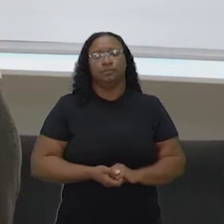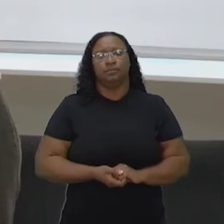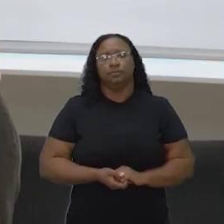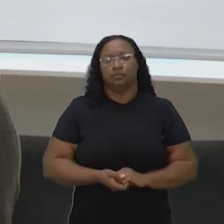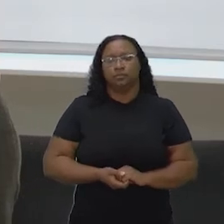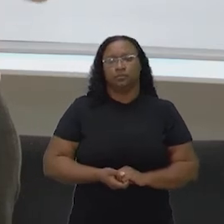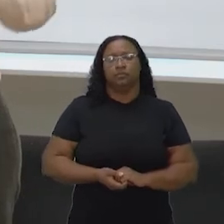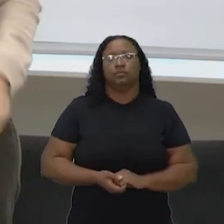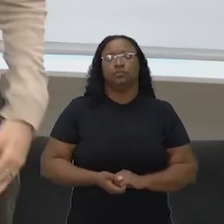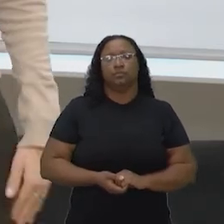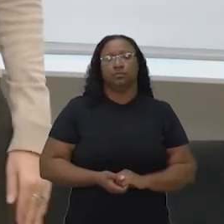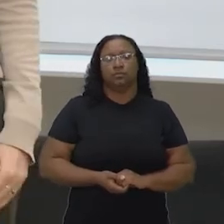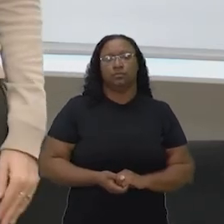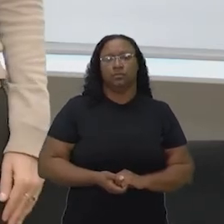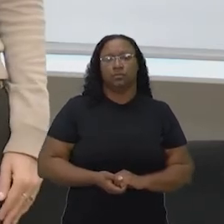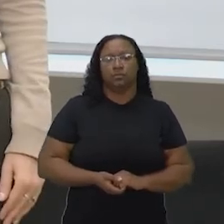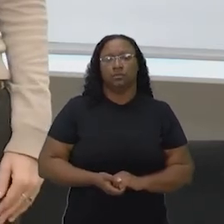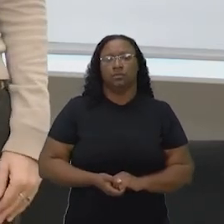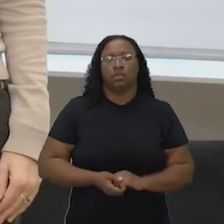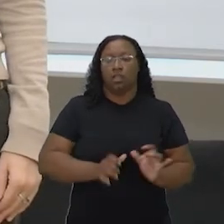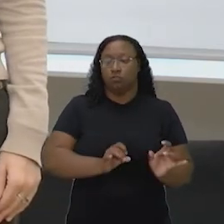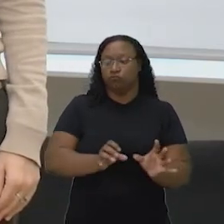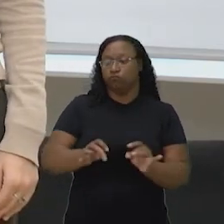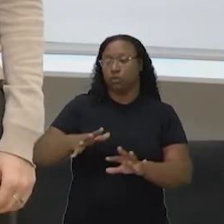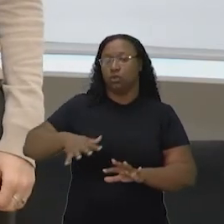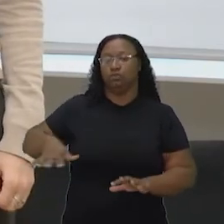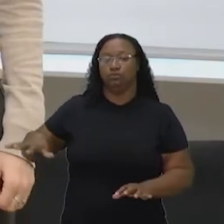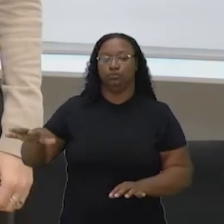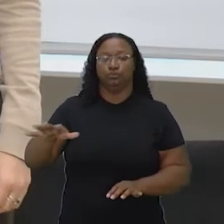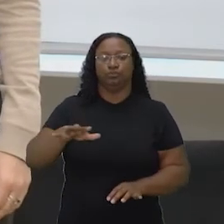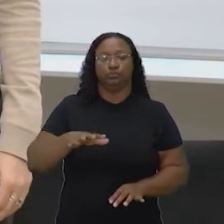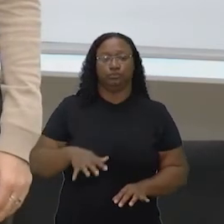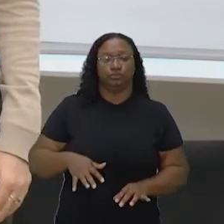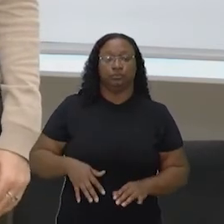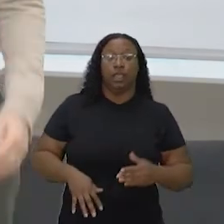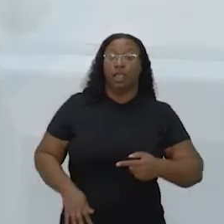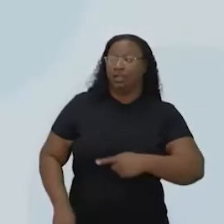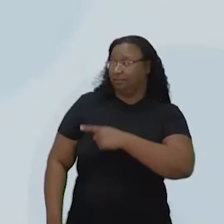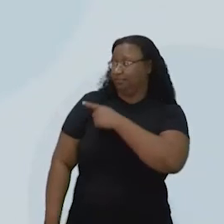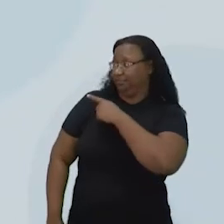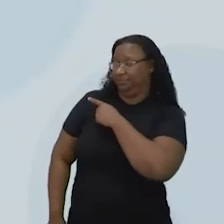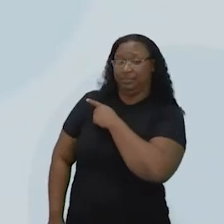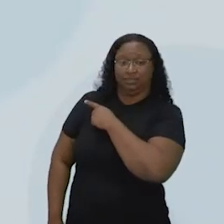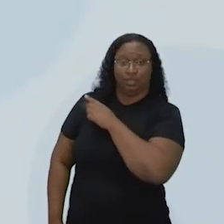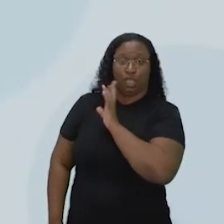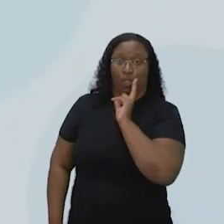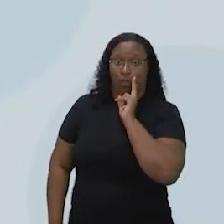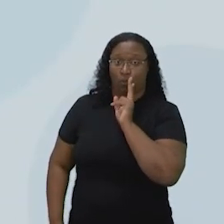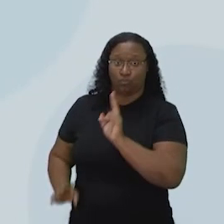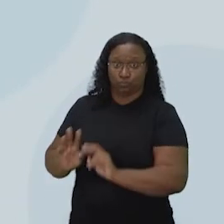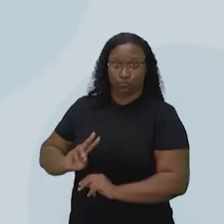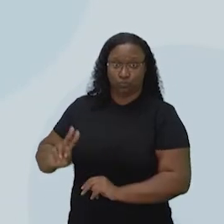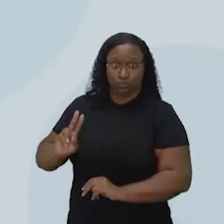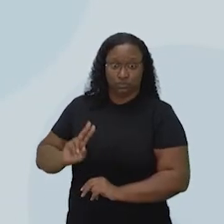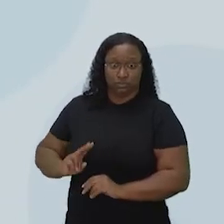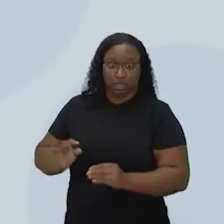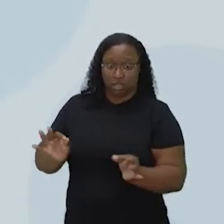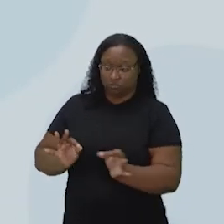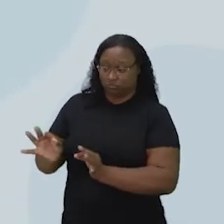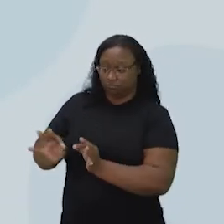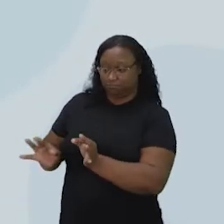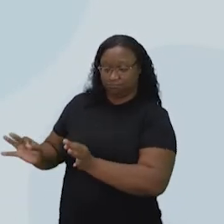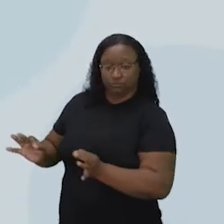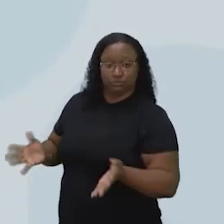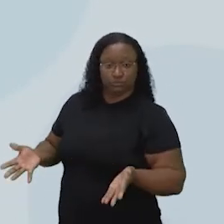sobra um excedente que é vendido para a rede. Aí aqui tem um esqueminha para vocês verem como é que funciona essa questão de